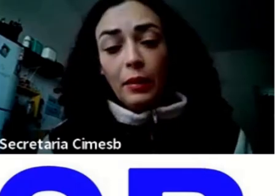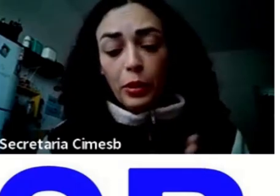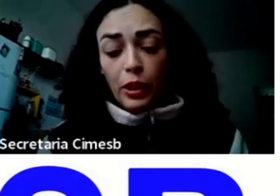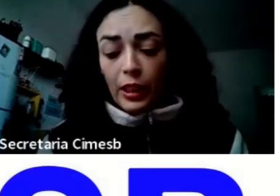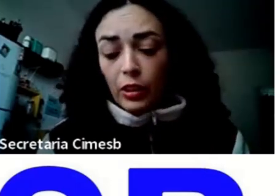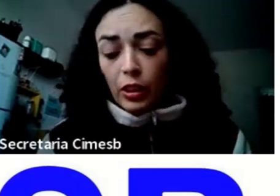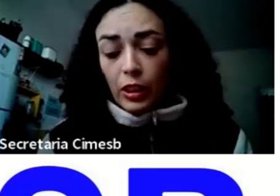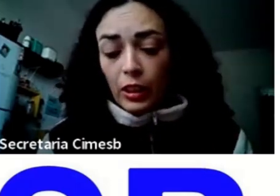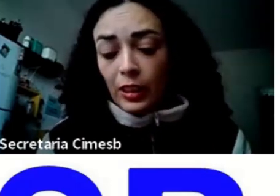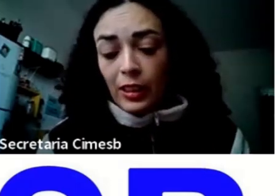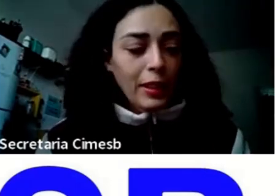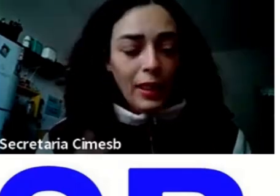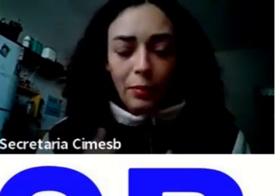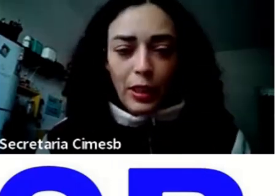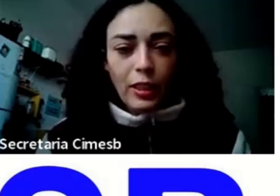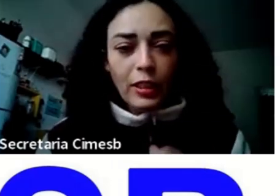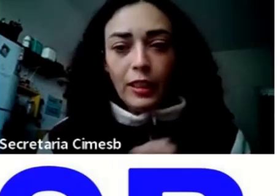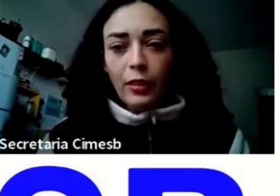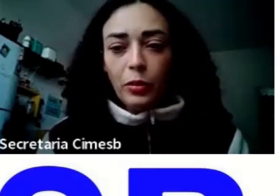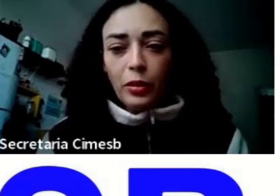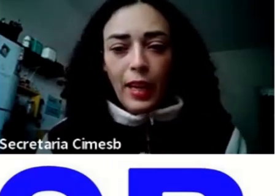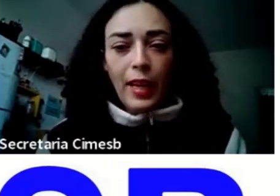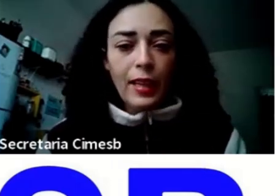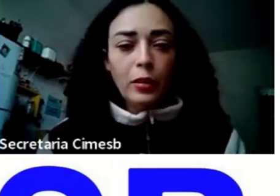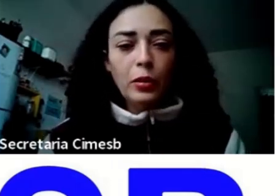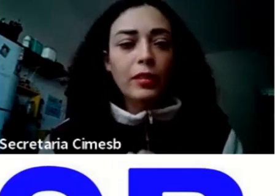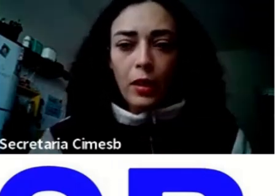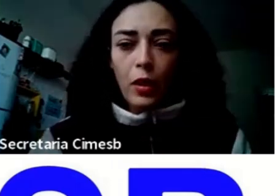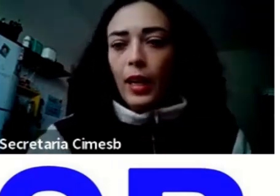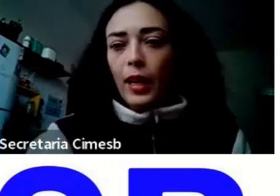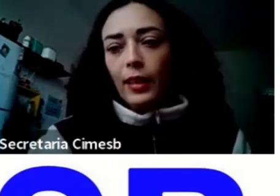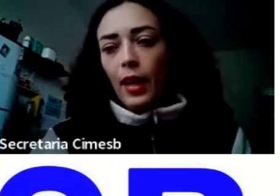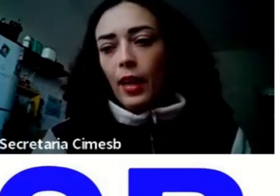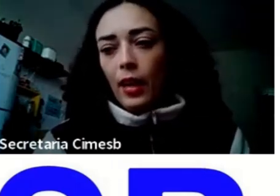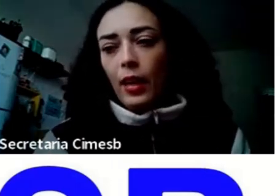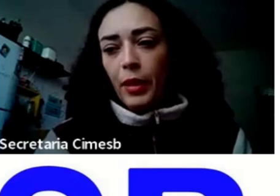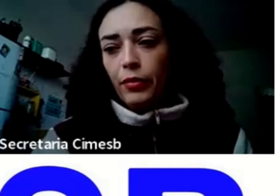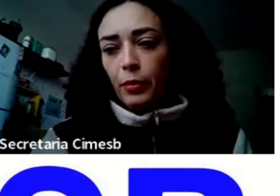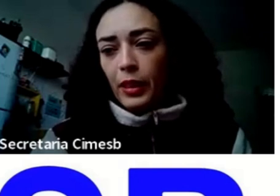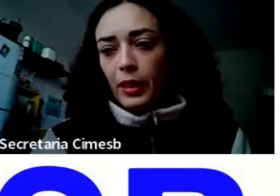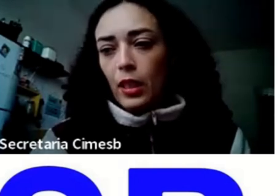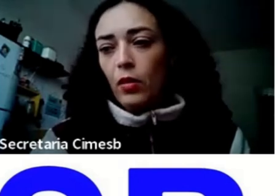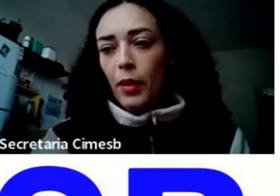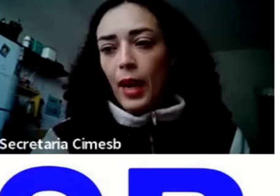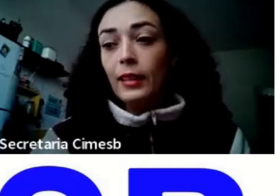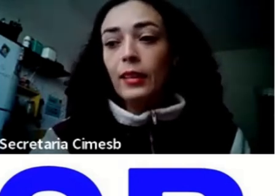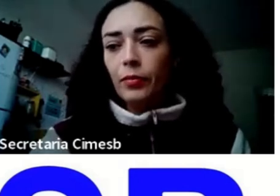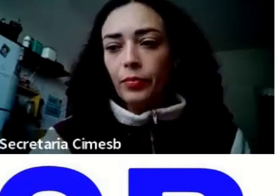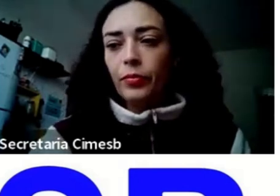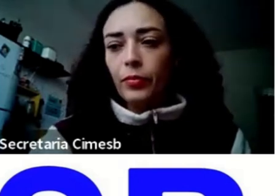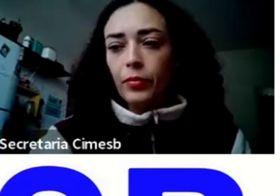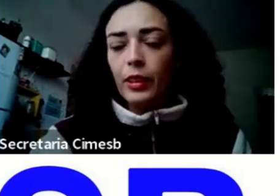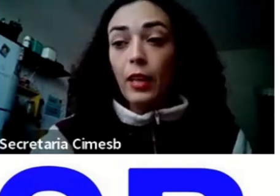e assim por diante. Me manda aqui para o chat se está tudo certo. Então, essa é a minha formação, a